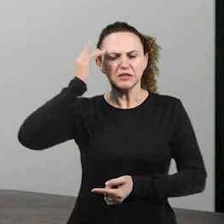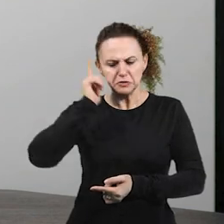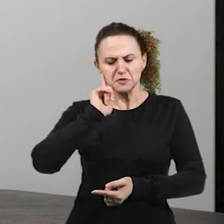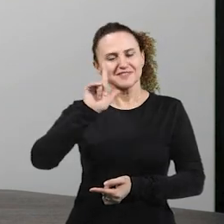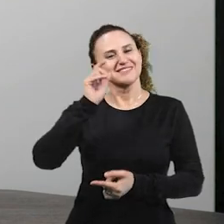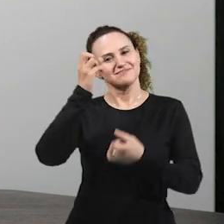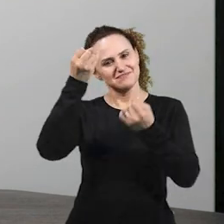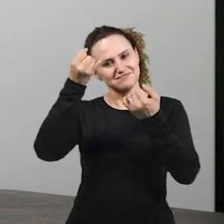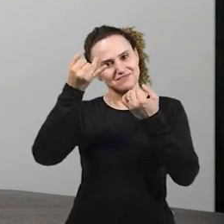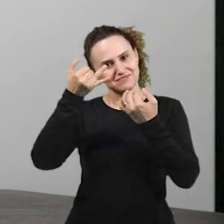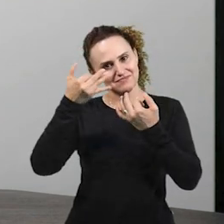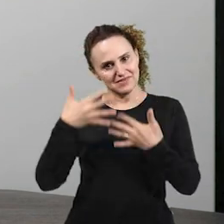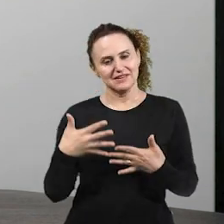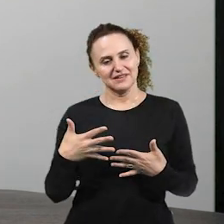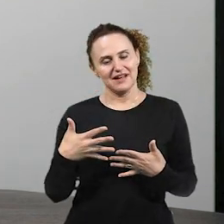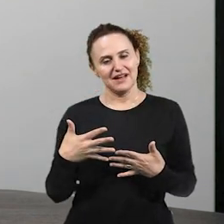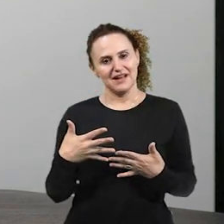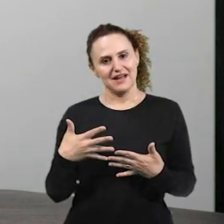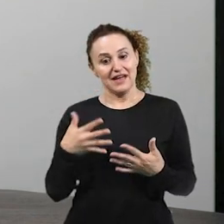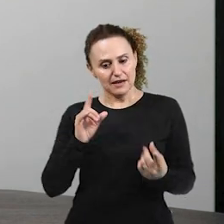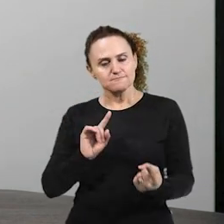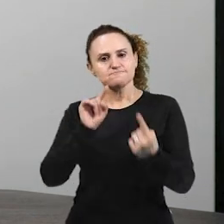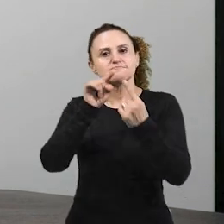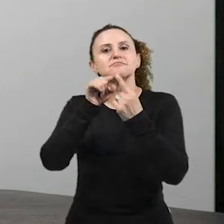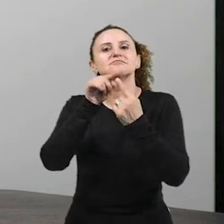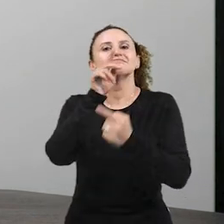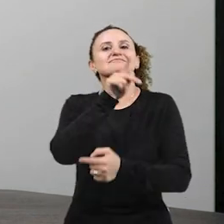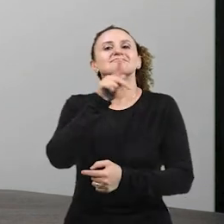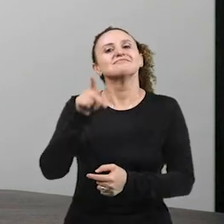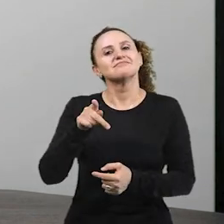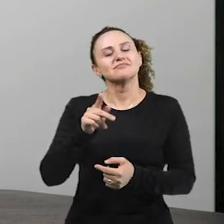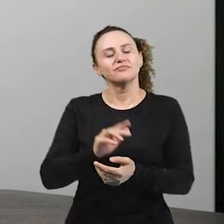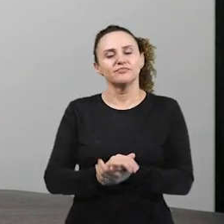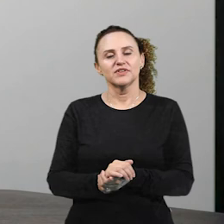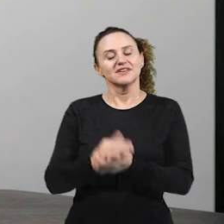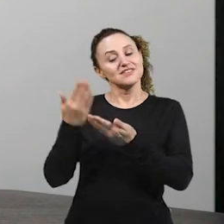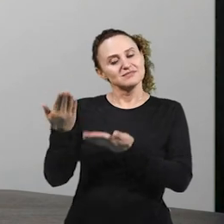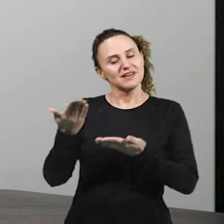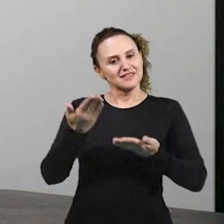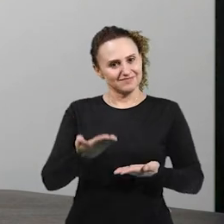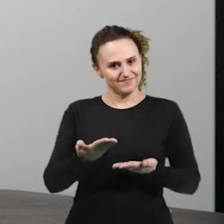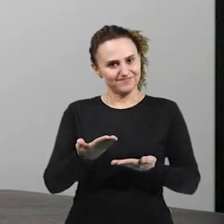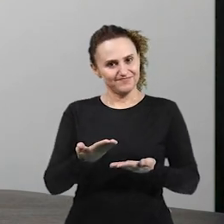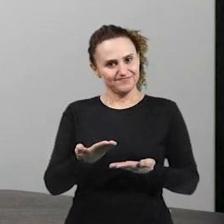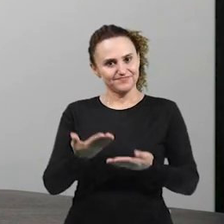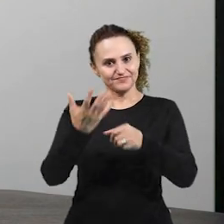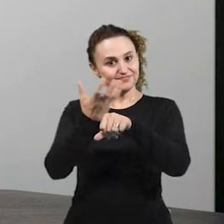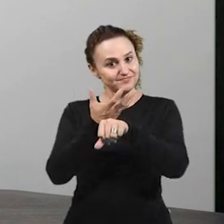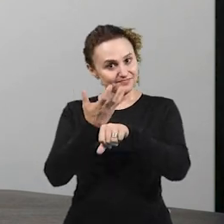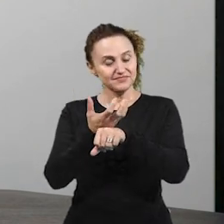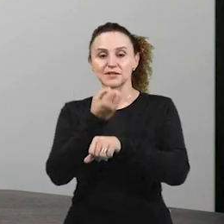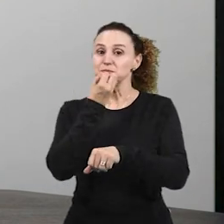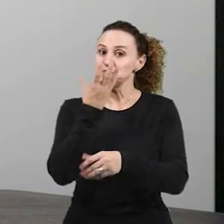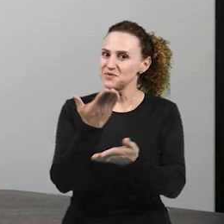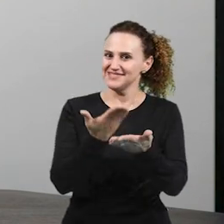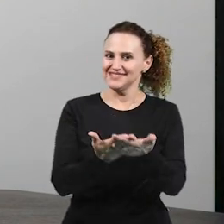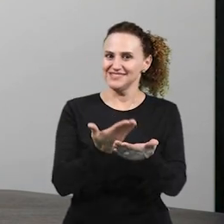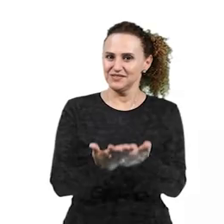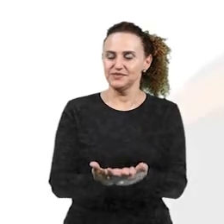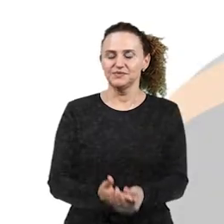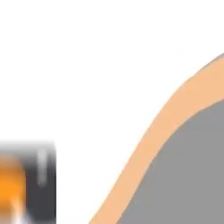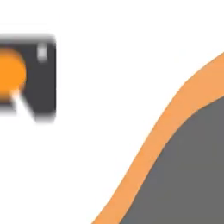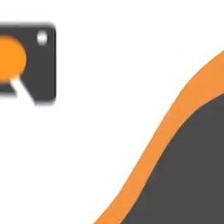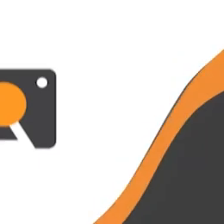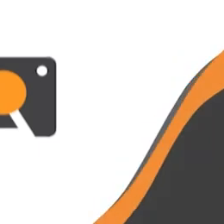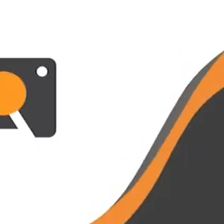explicar e é essa a função do professor então sejam bem-vindos e bons